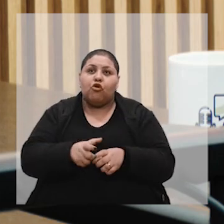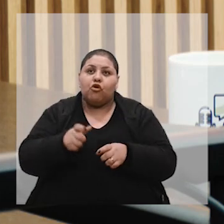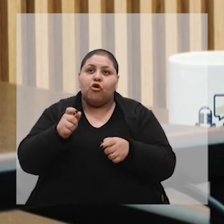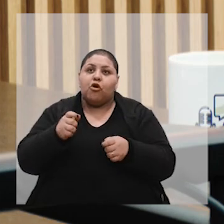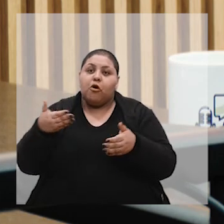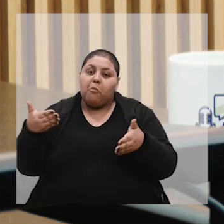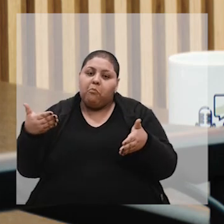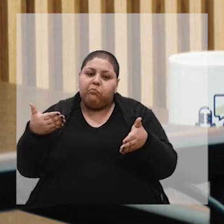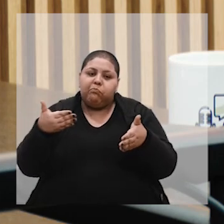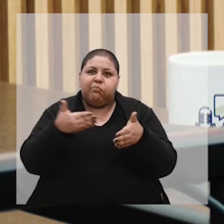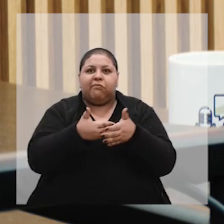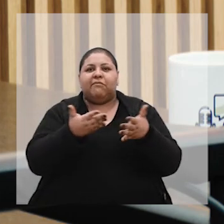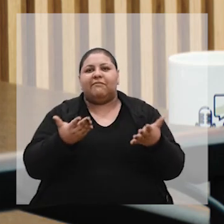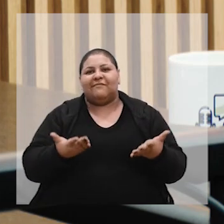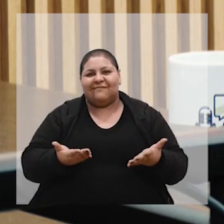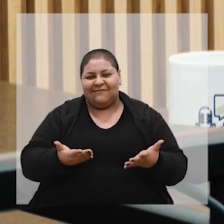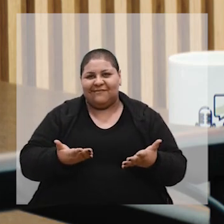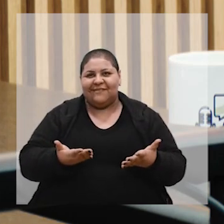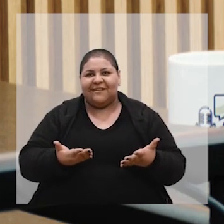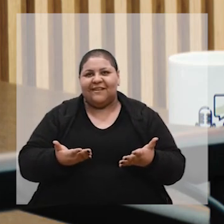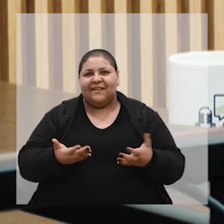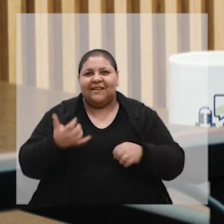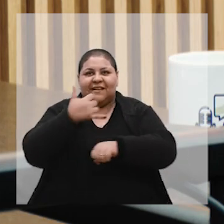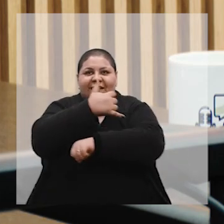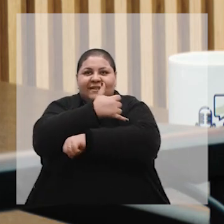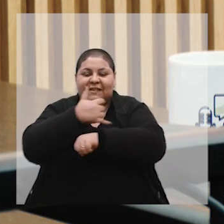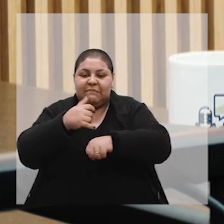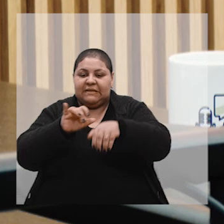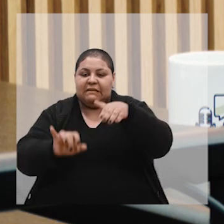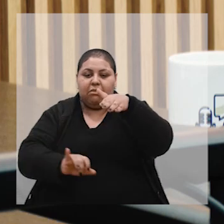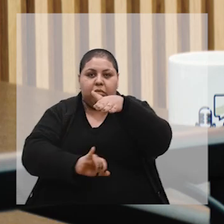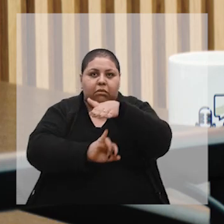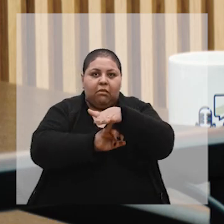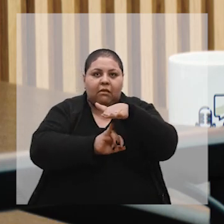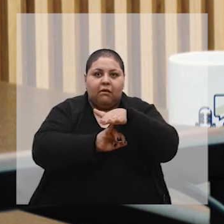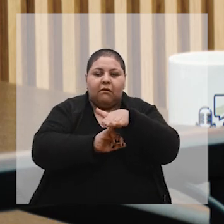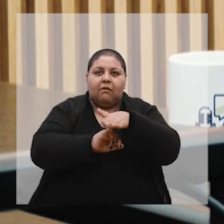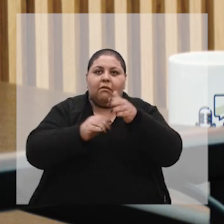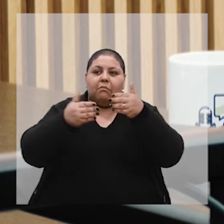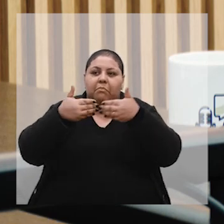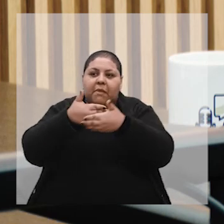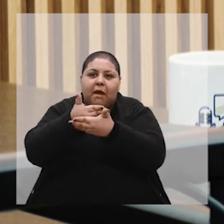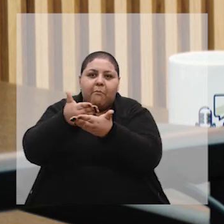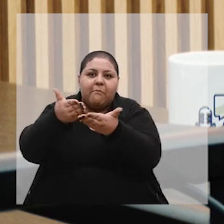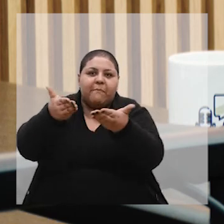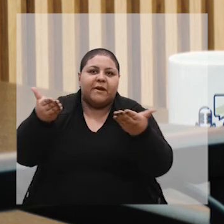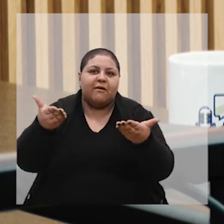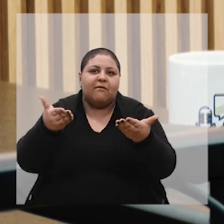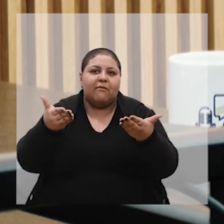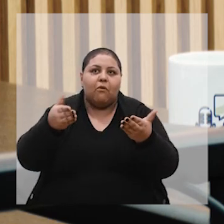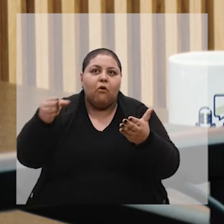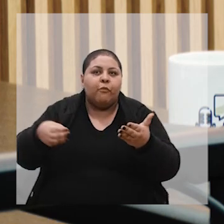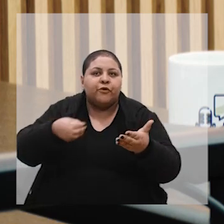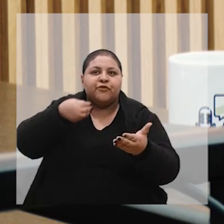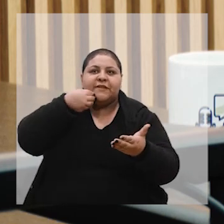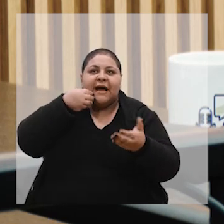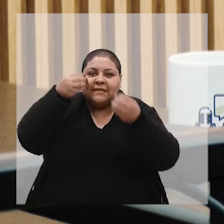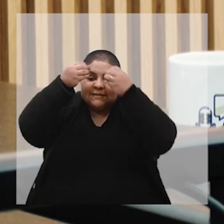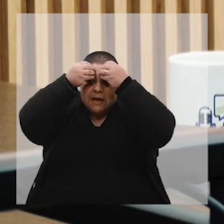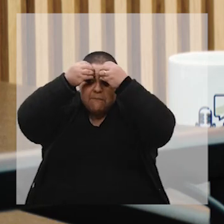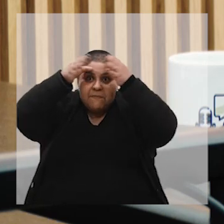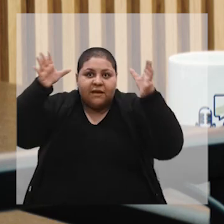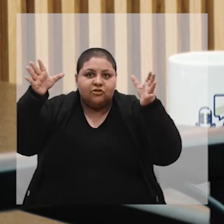me fizeram chegar aqui. Então, ter passado ali pelo instituto realmente me abriu portas, me abriu a mente